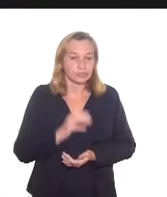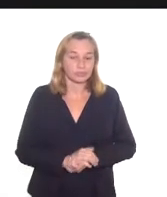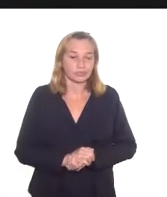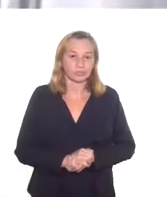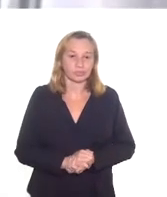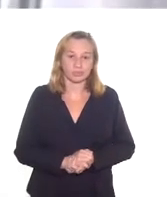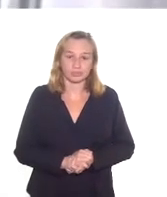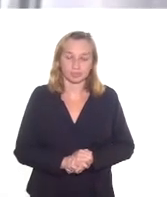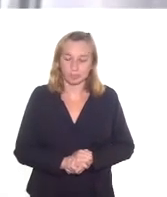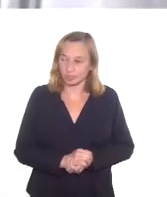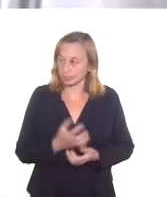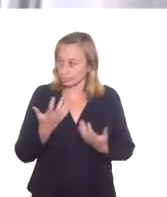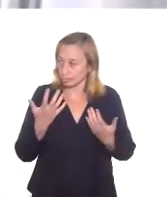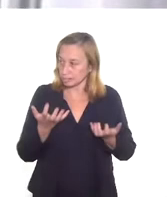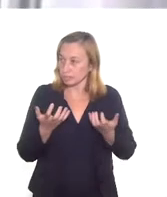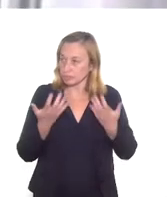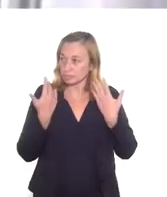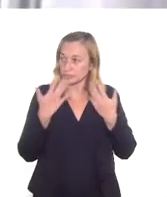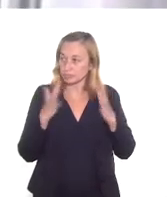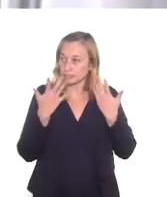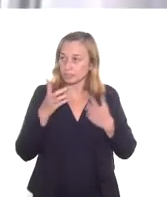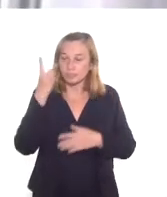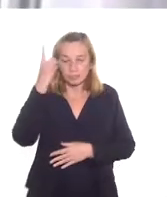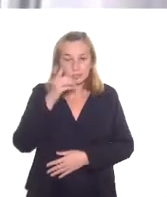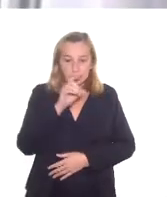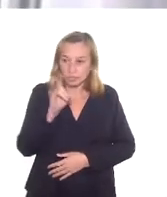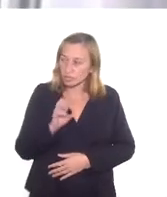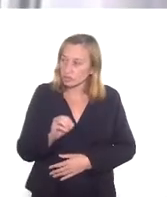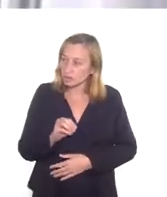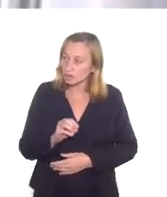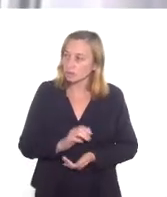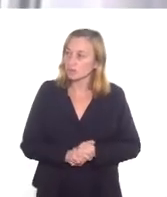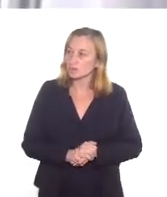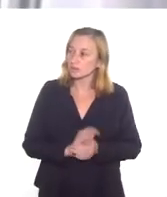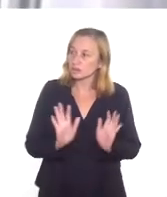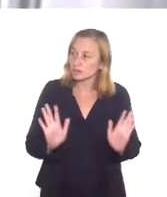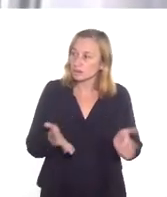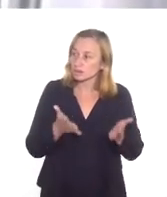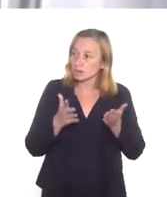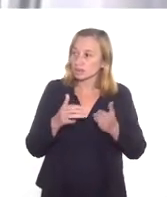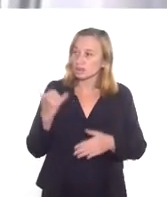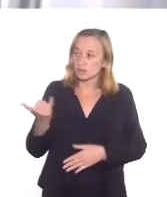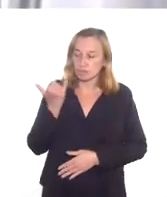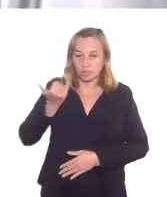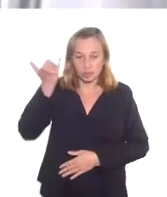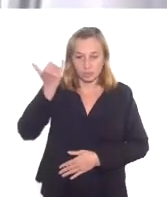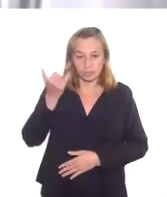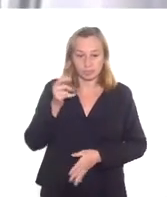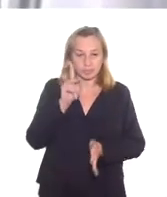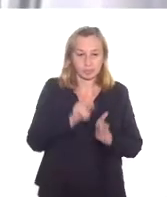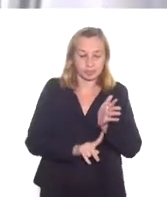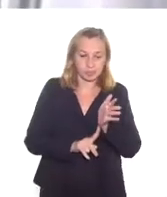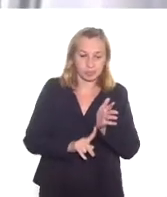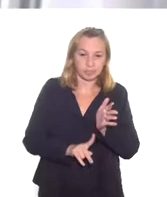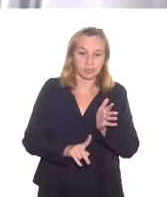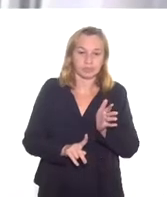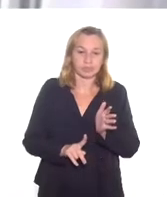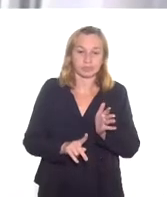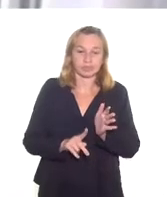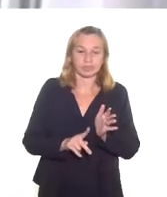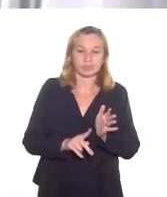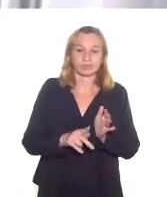presidente, eu quero cumprimentar o deputado Dionísio Lins por essa iniciativa importante do projeto de lei 4.130